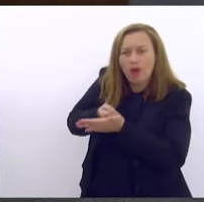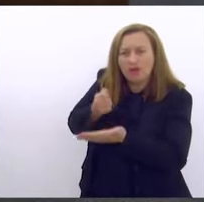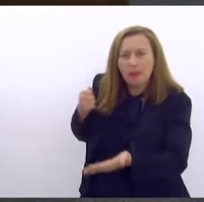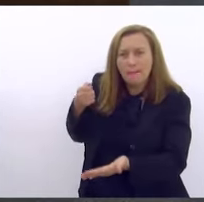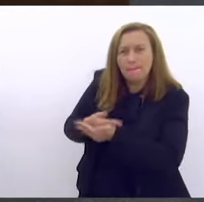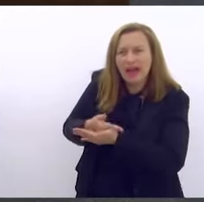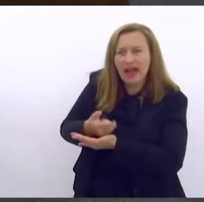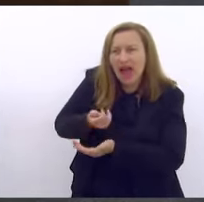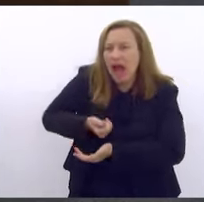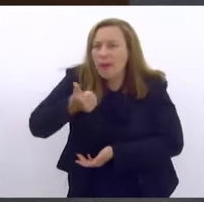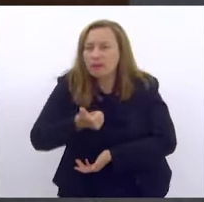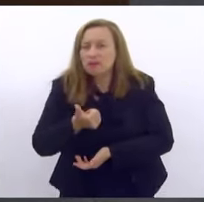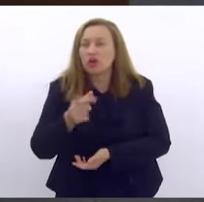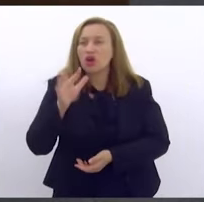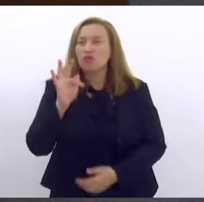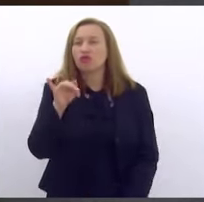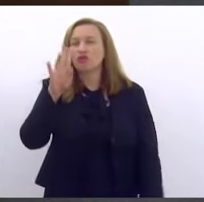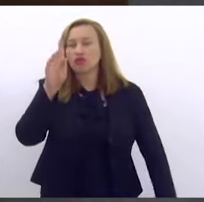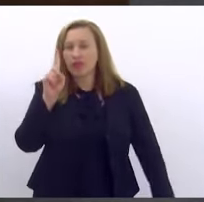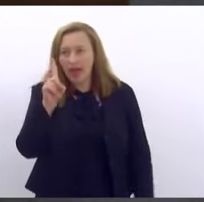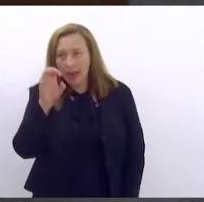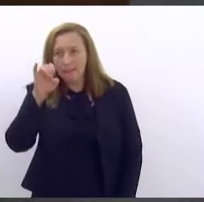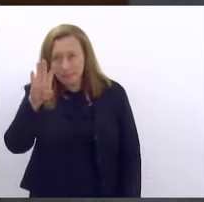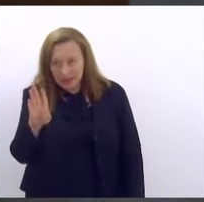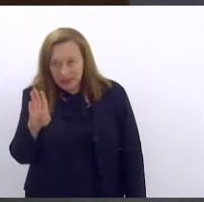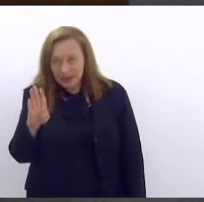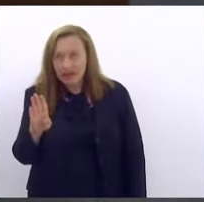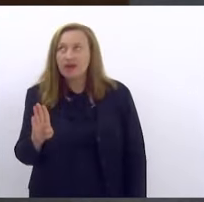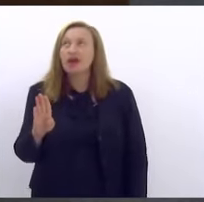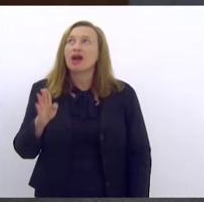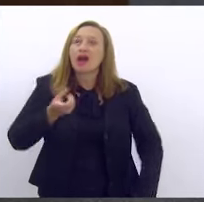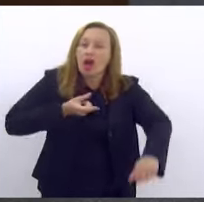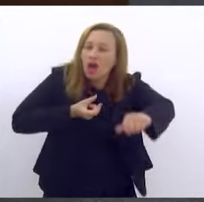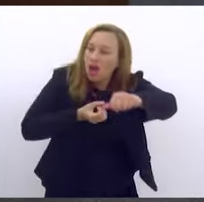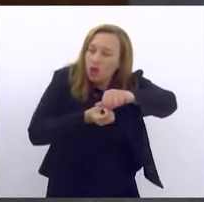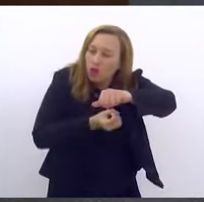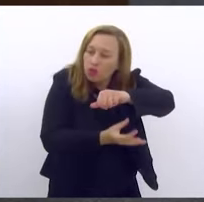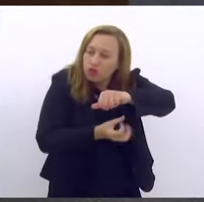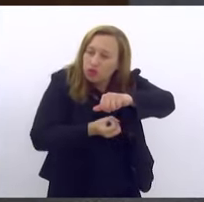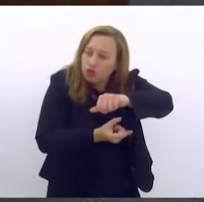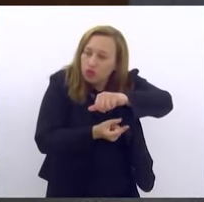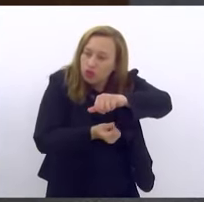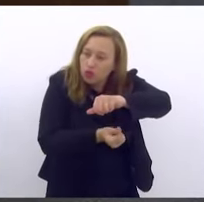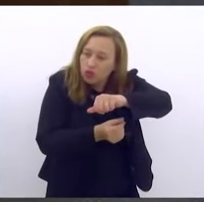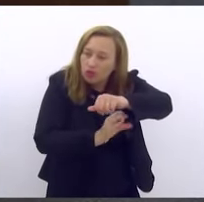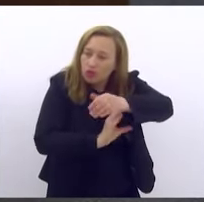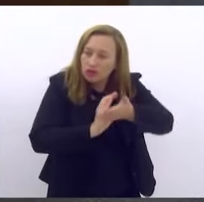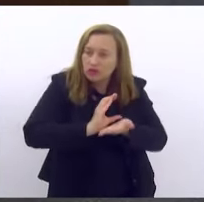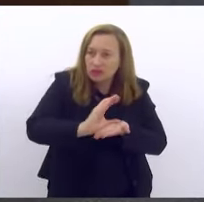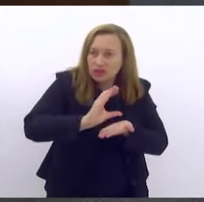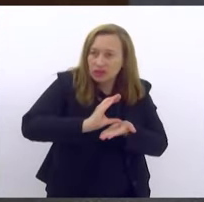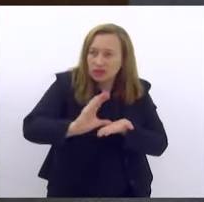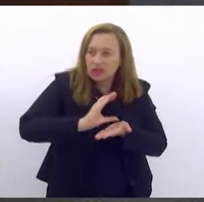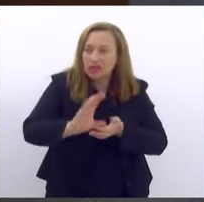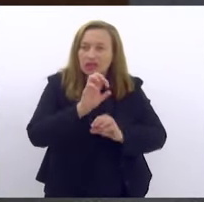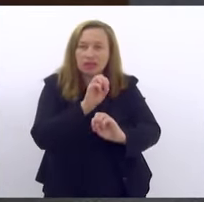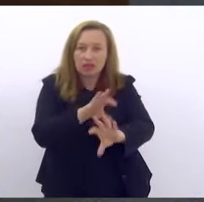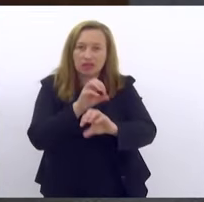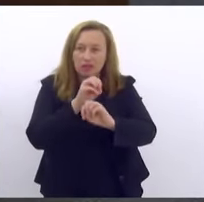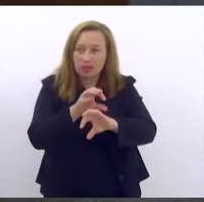abono. O Fundeb é um fundo de financiamento da educação e 70% dele tem que